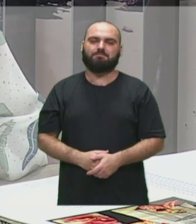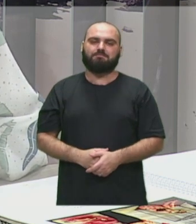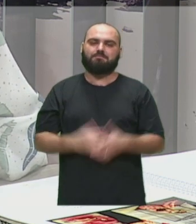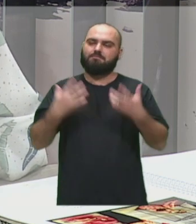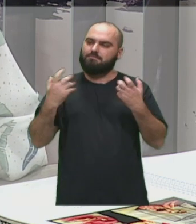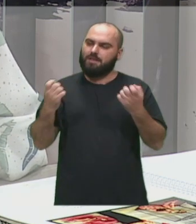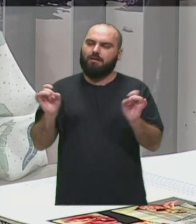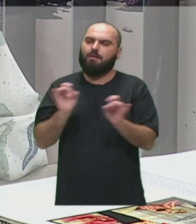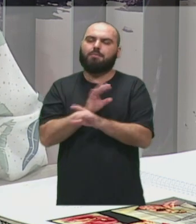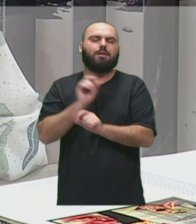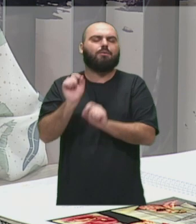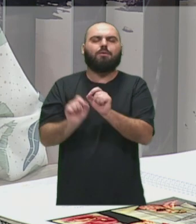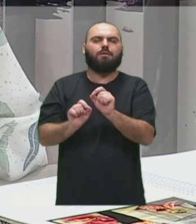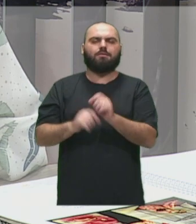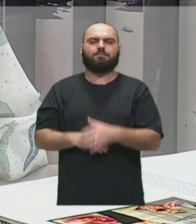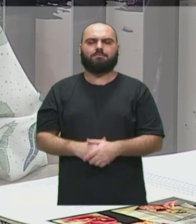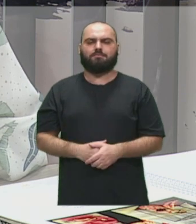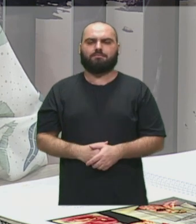com